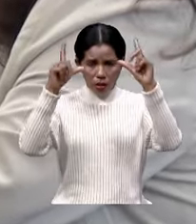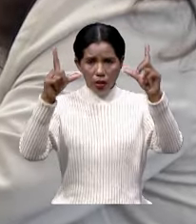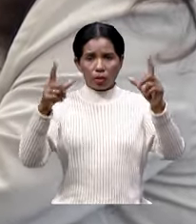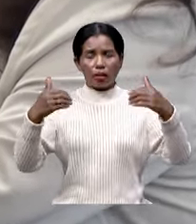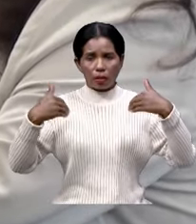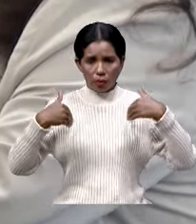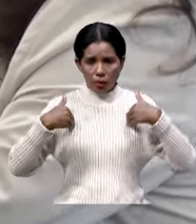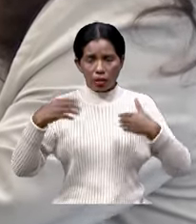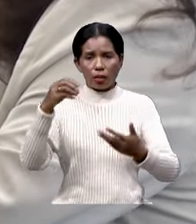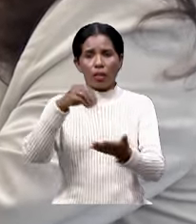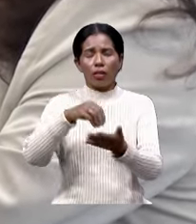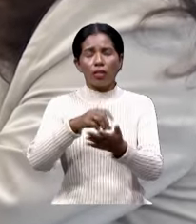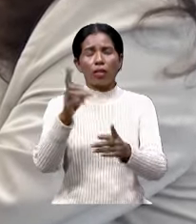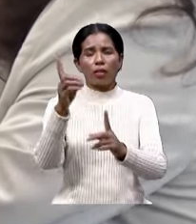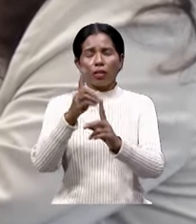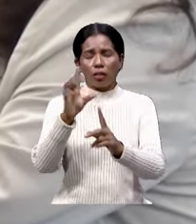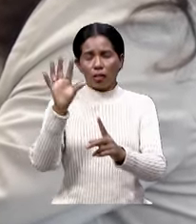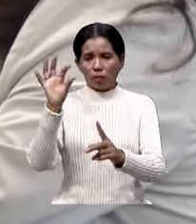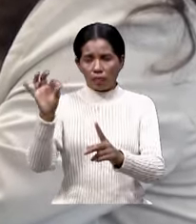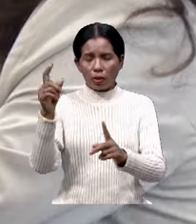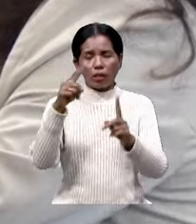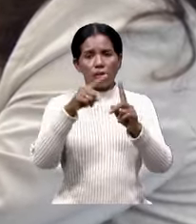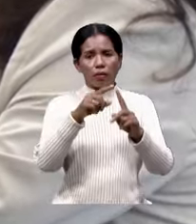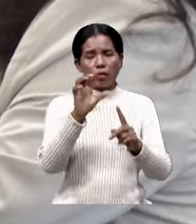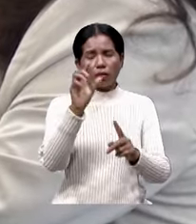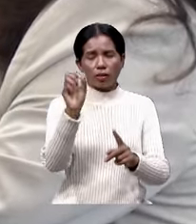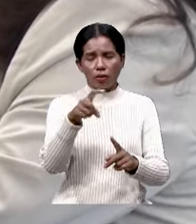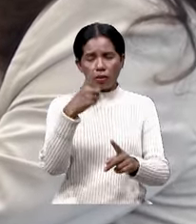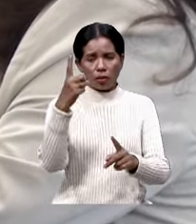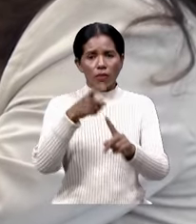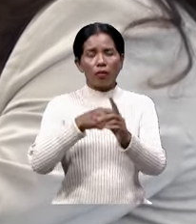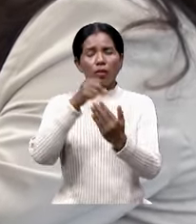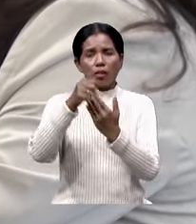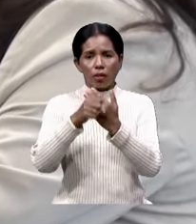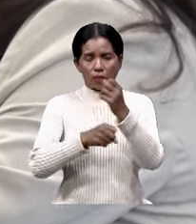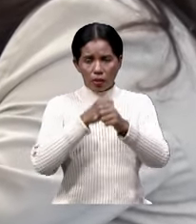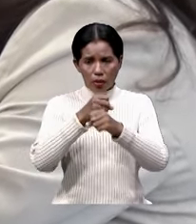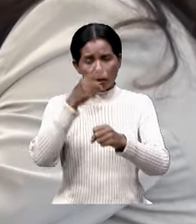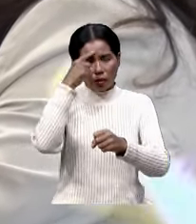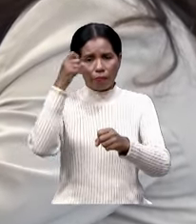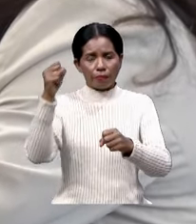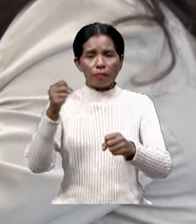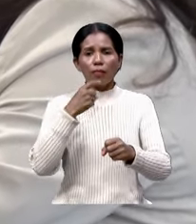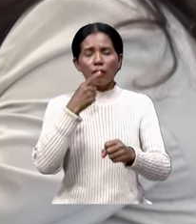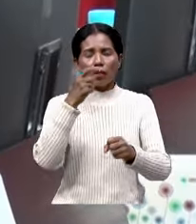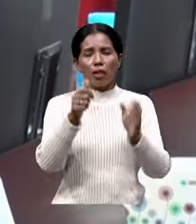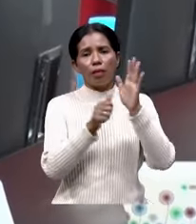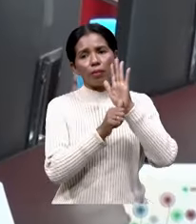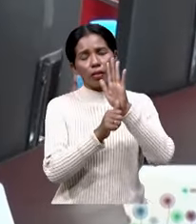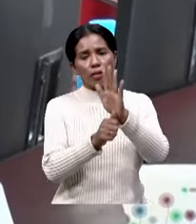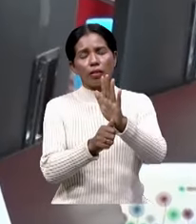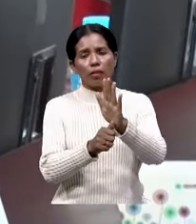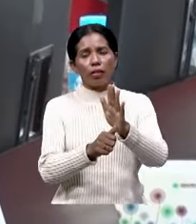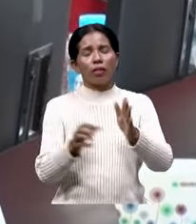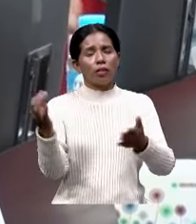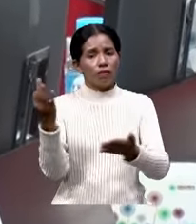uma data confirmada, o Silorum Sia, Toloron Sanu Resinida, fulan setembro, tinané. Tamba quadro legal gal atual apresenta